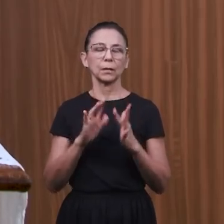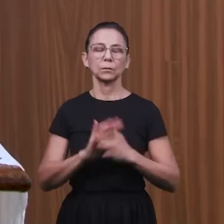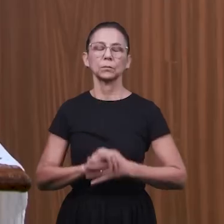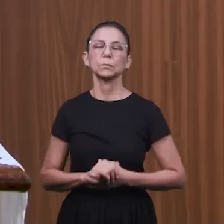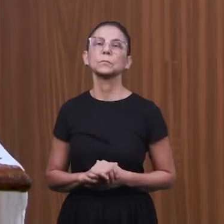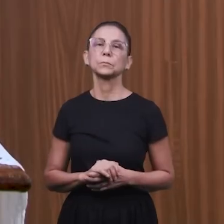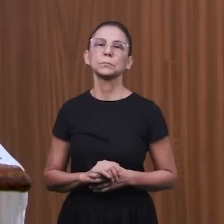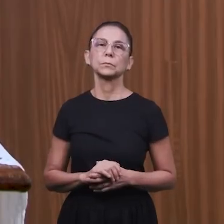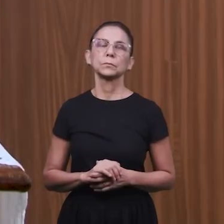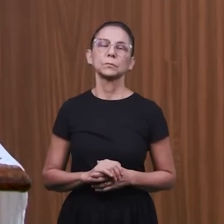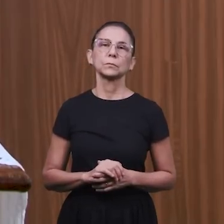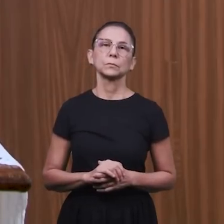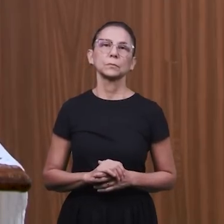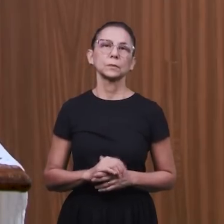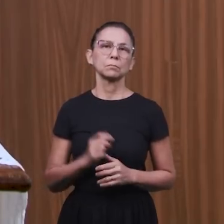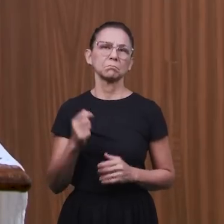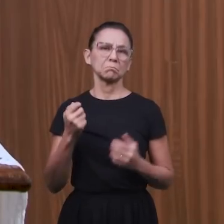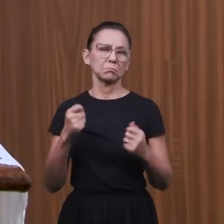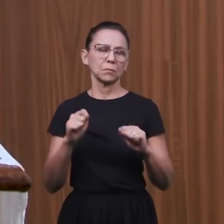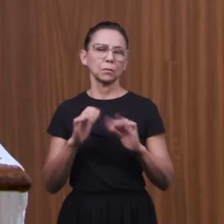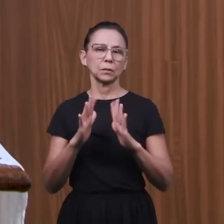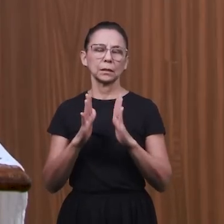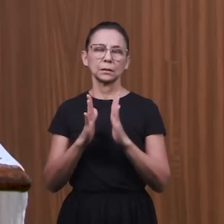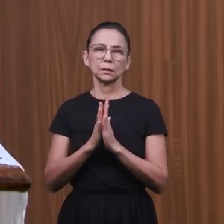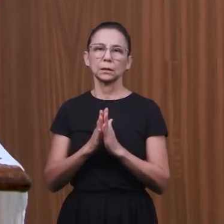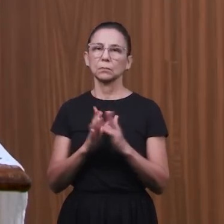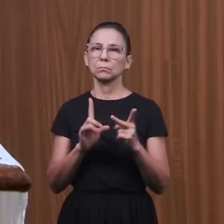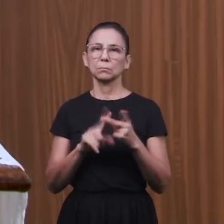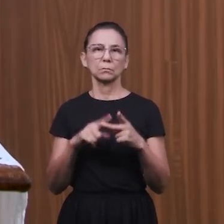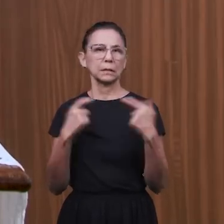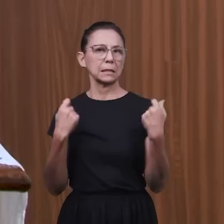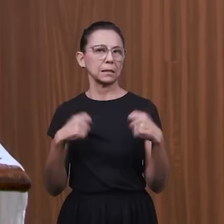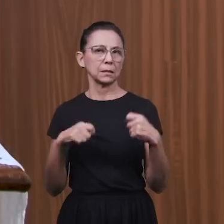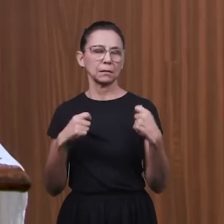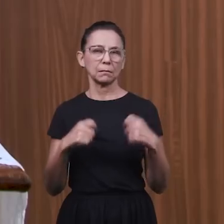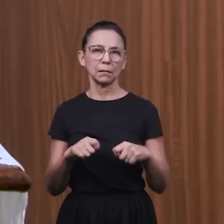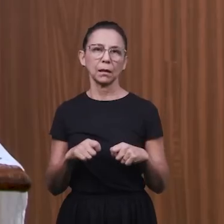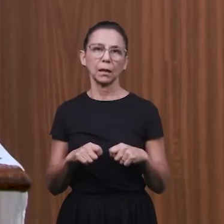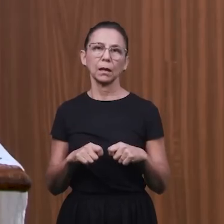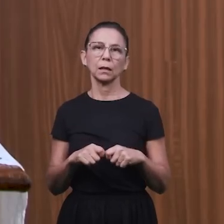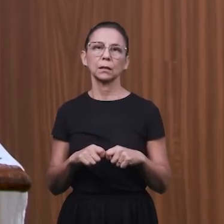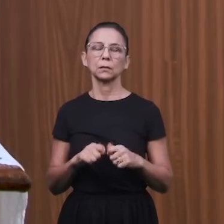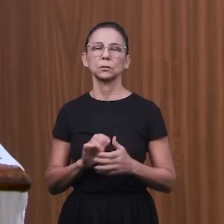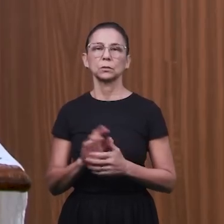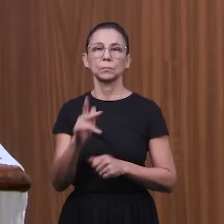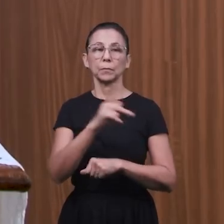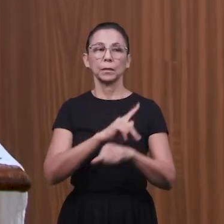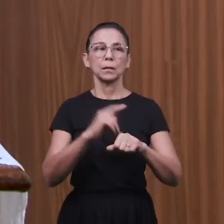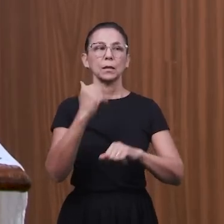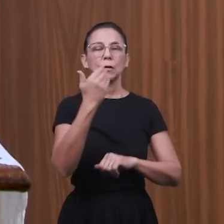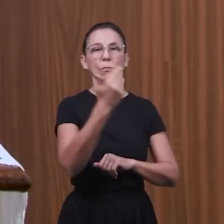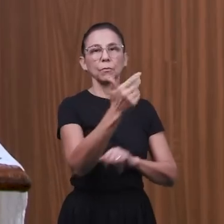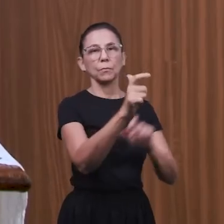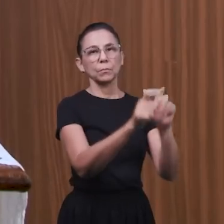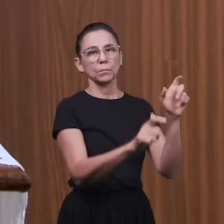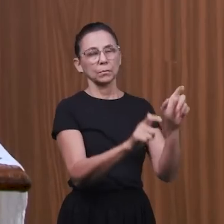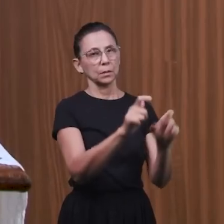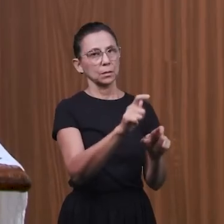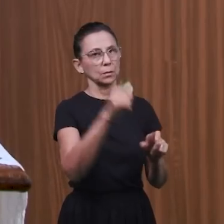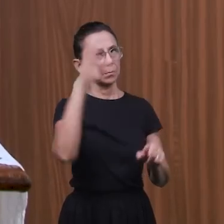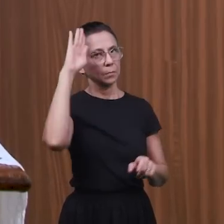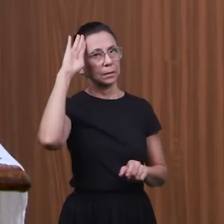tenha um contato a fazer no caso de uma oração, de uma necessidade, para aqueles que estão no exterior,